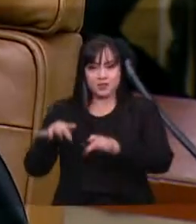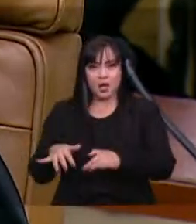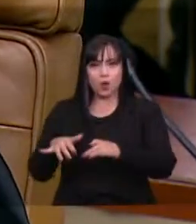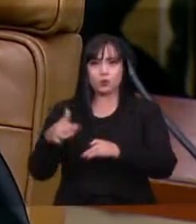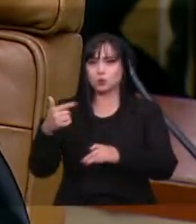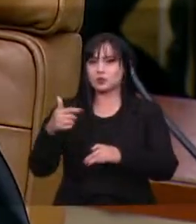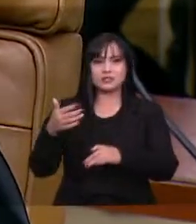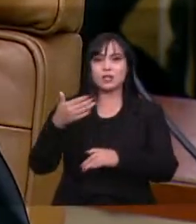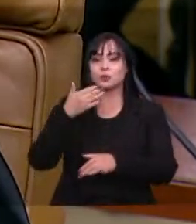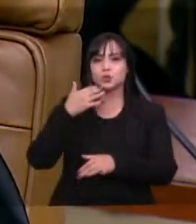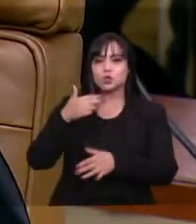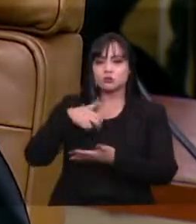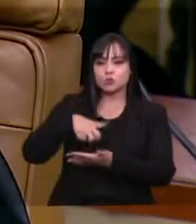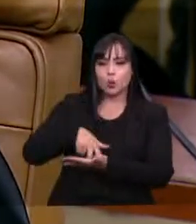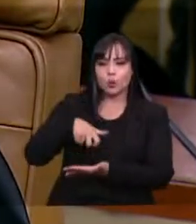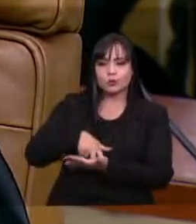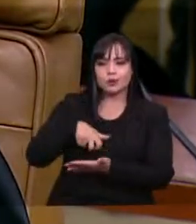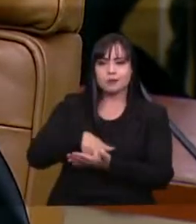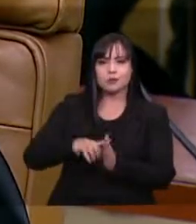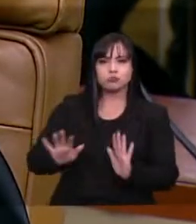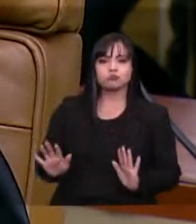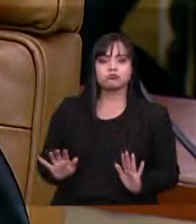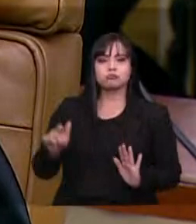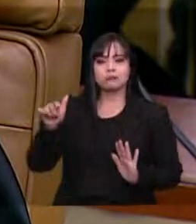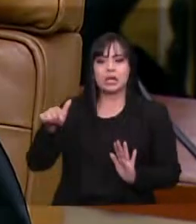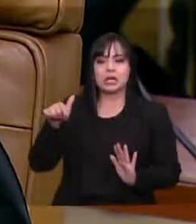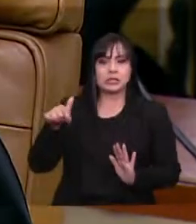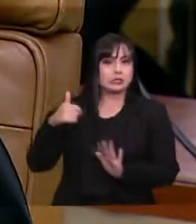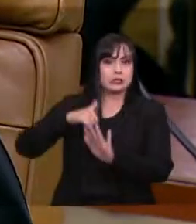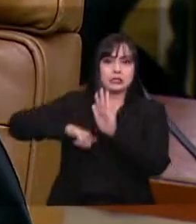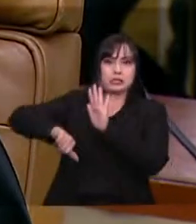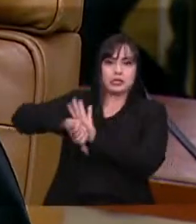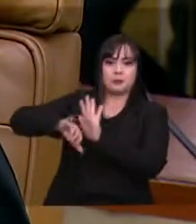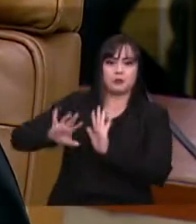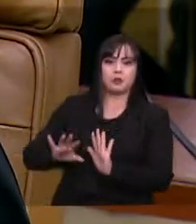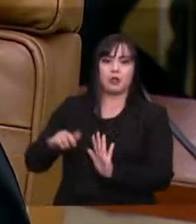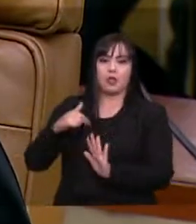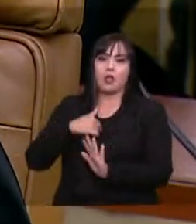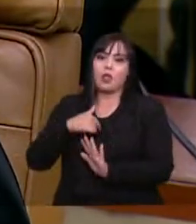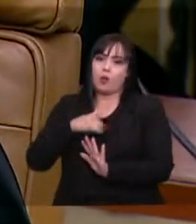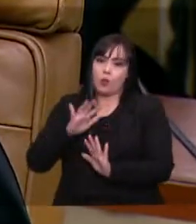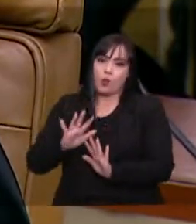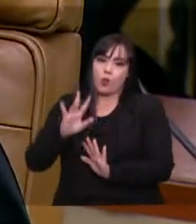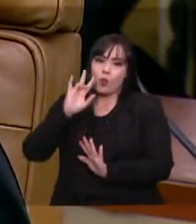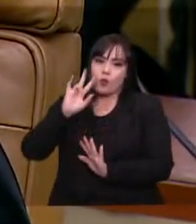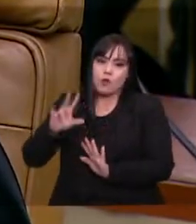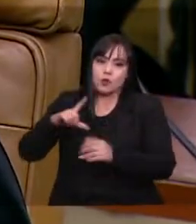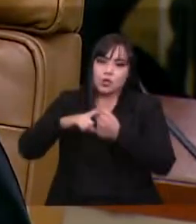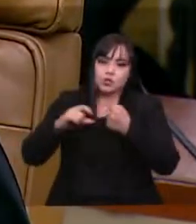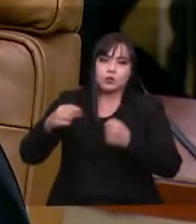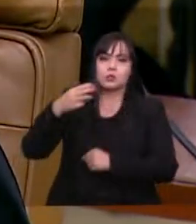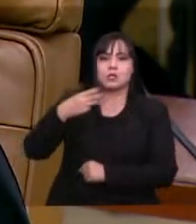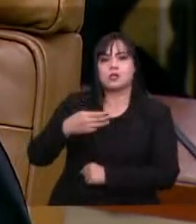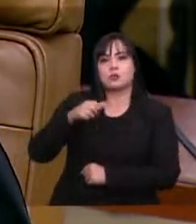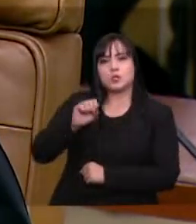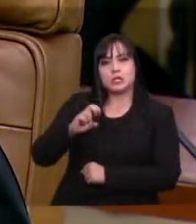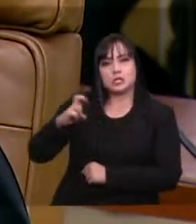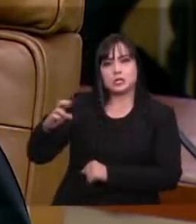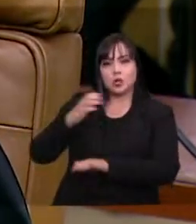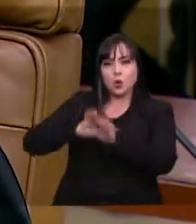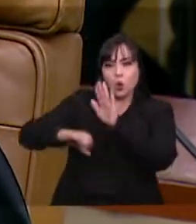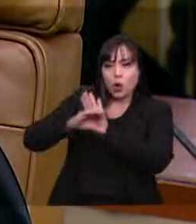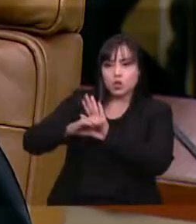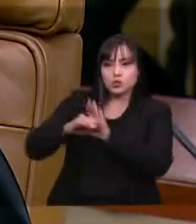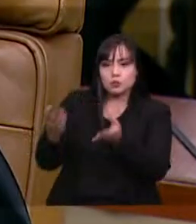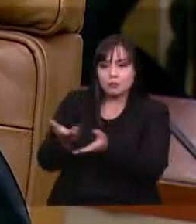constaram pedido de Condenação em relação a este delito e aqui eu estou me valendo do artigo 385 pode